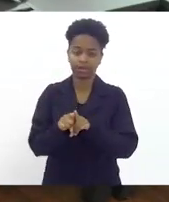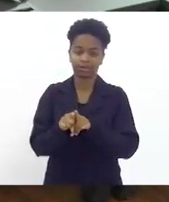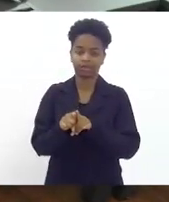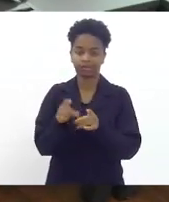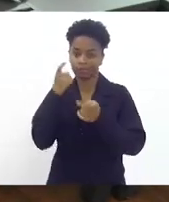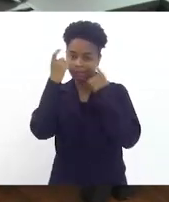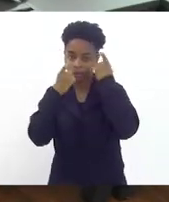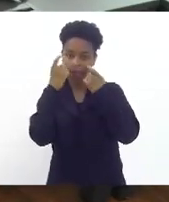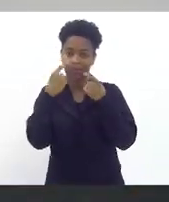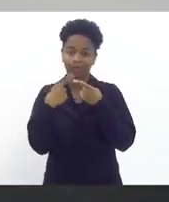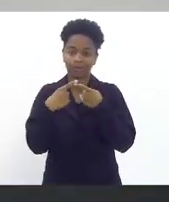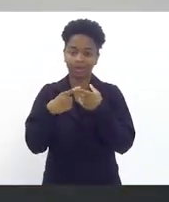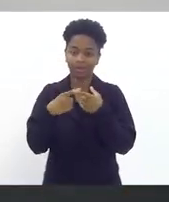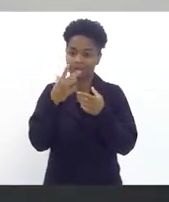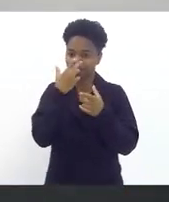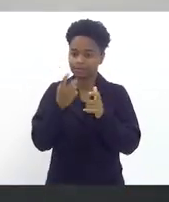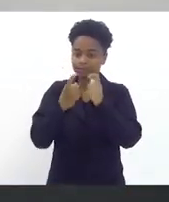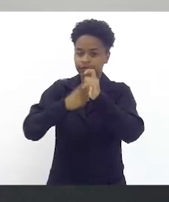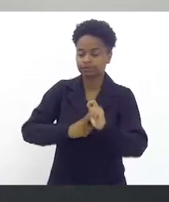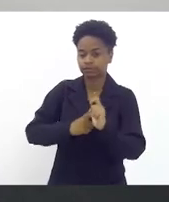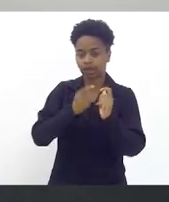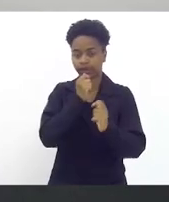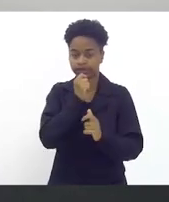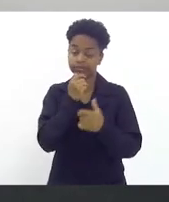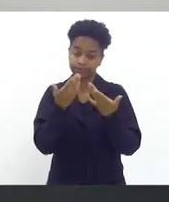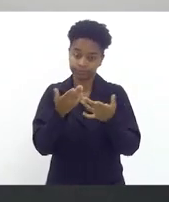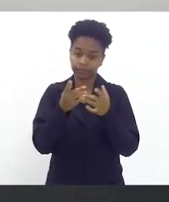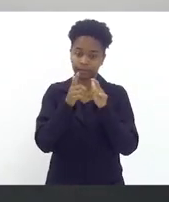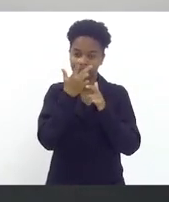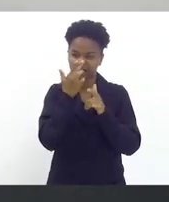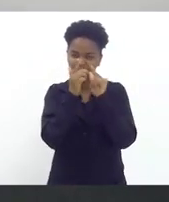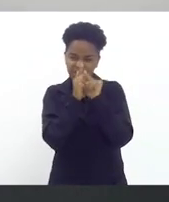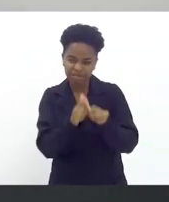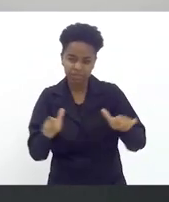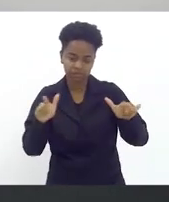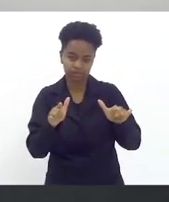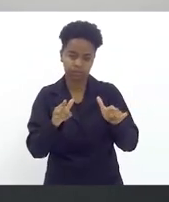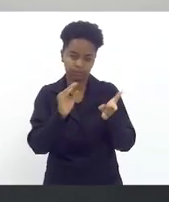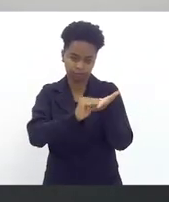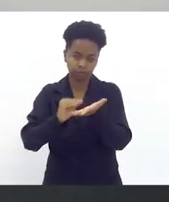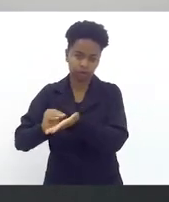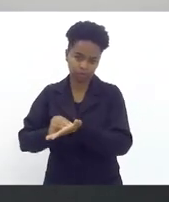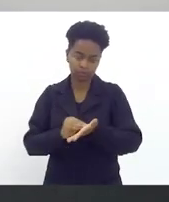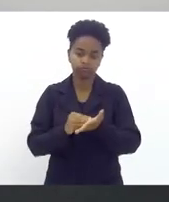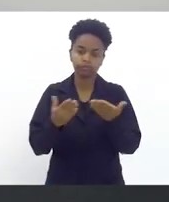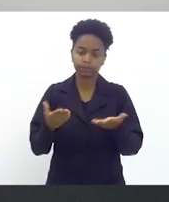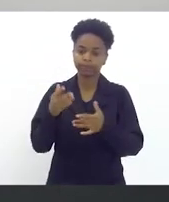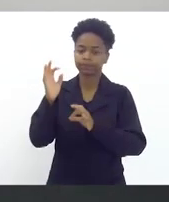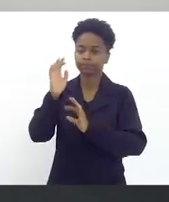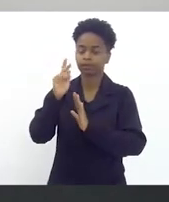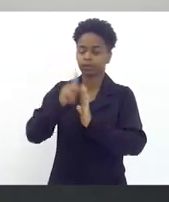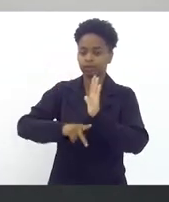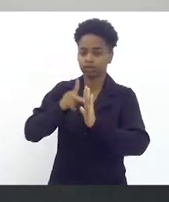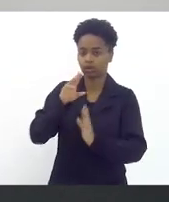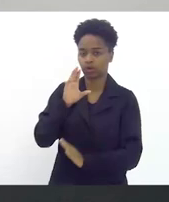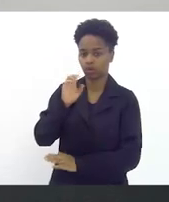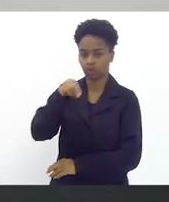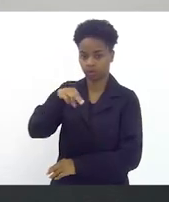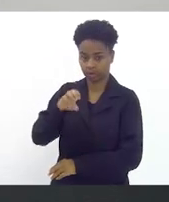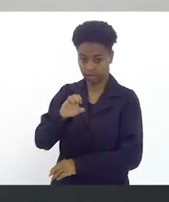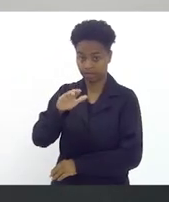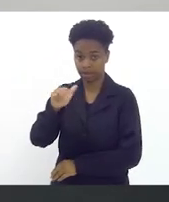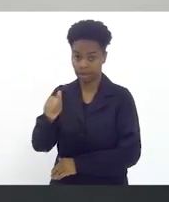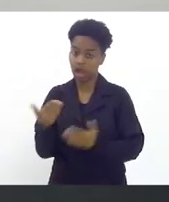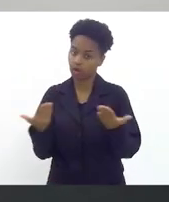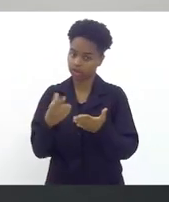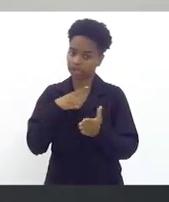então fica um vazio e a o projeto do conema Agora sim criado por